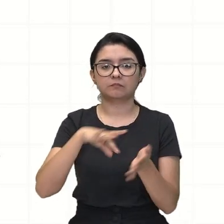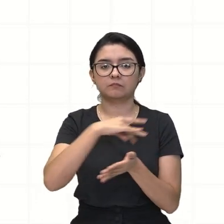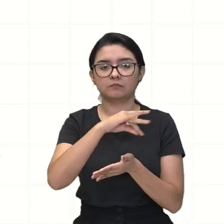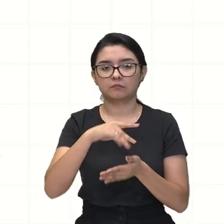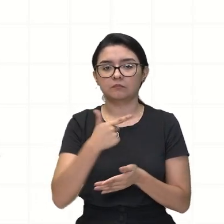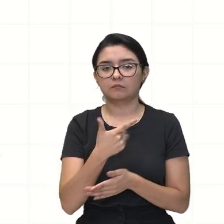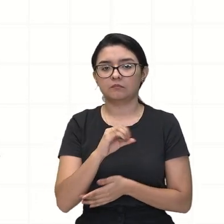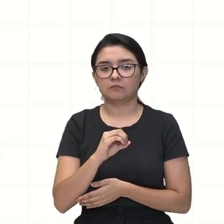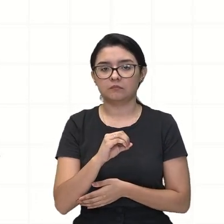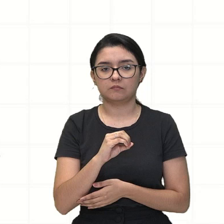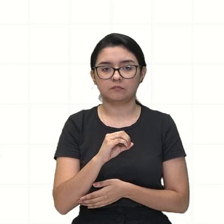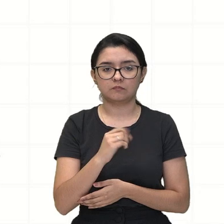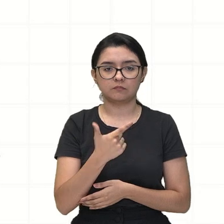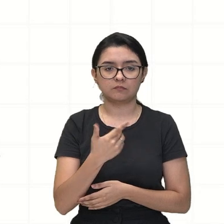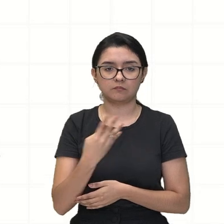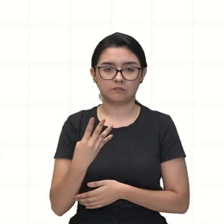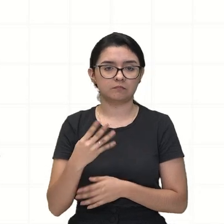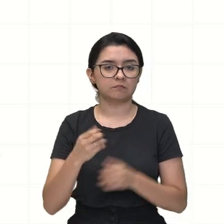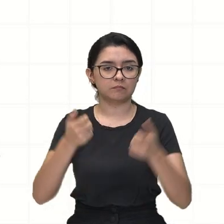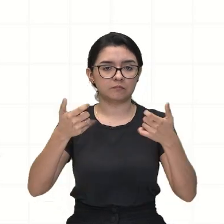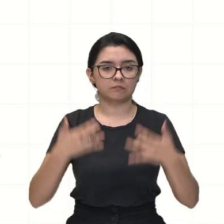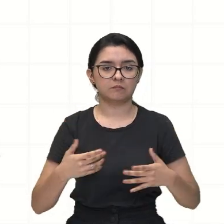2024. Ele diz o seguinte: